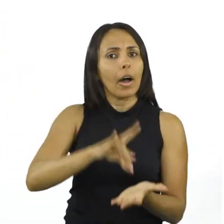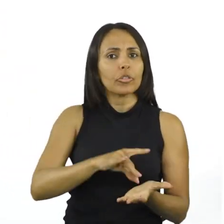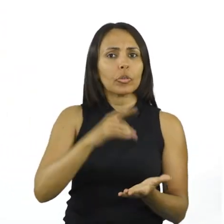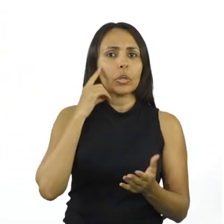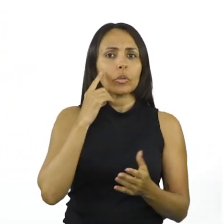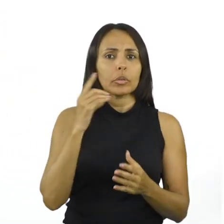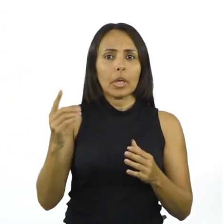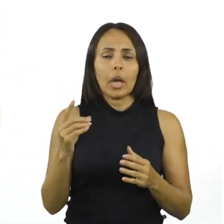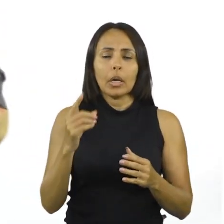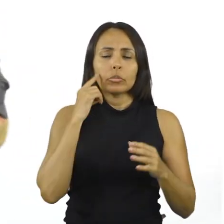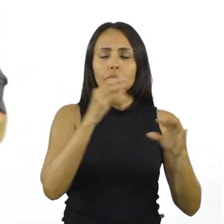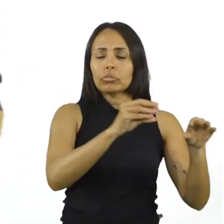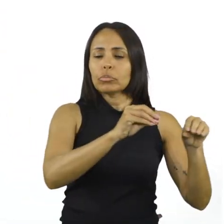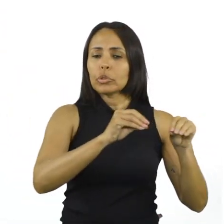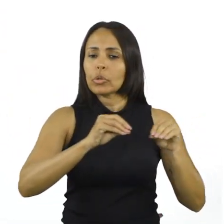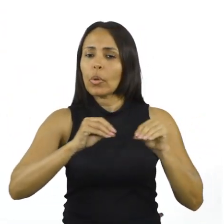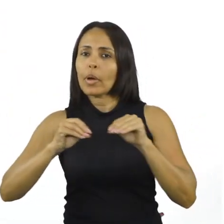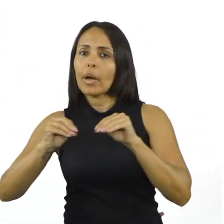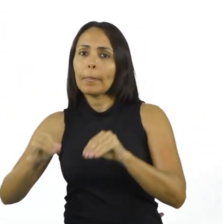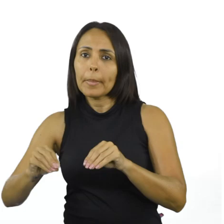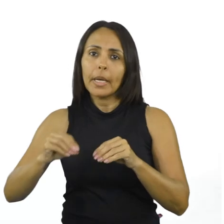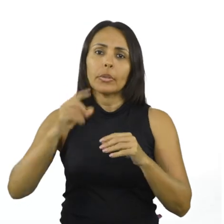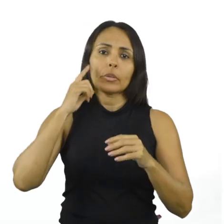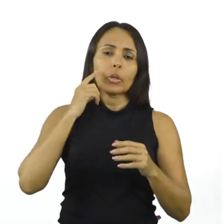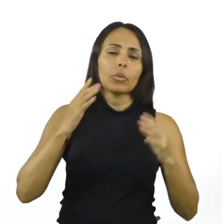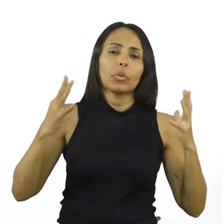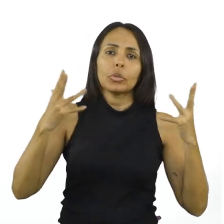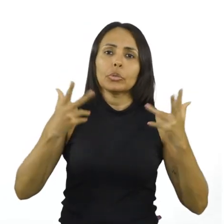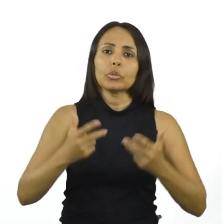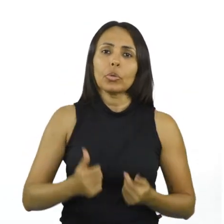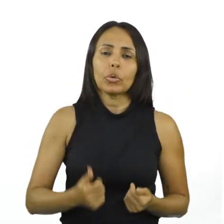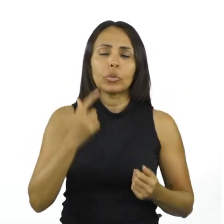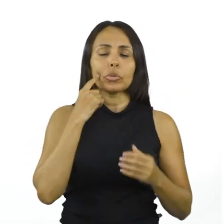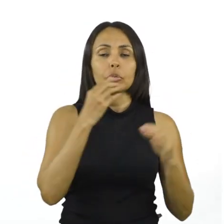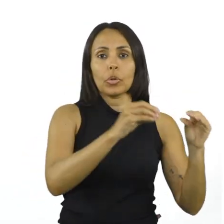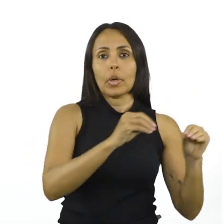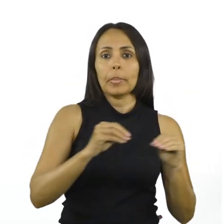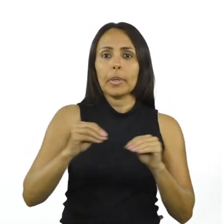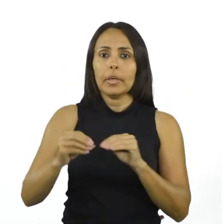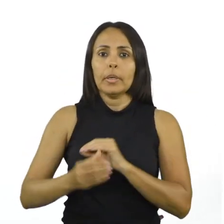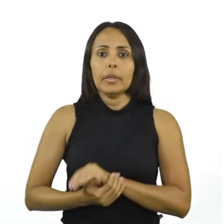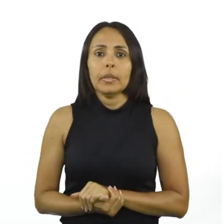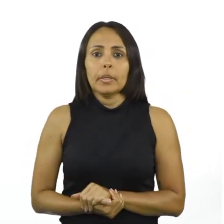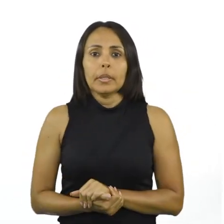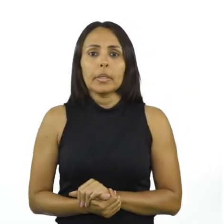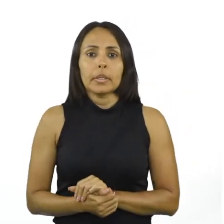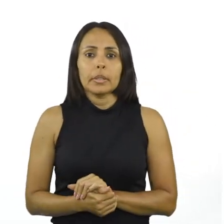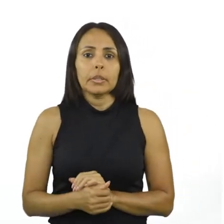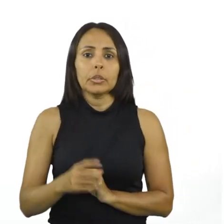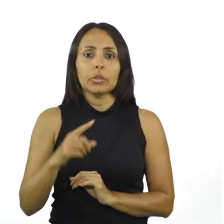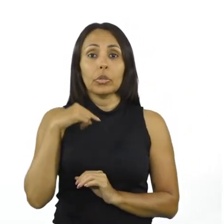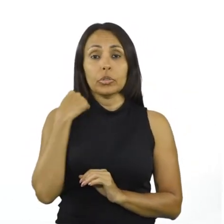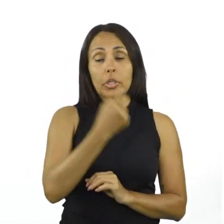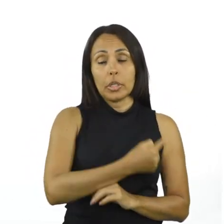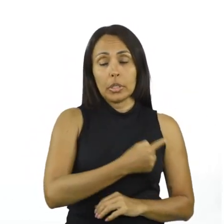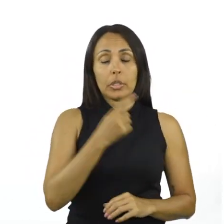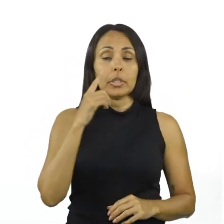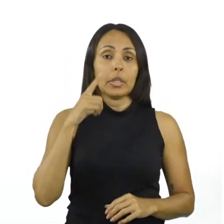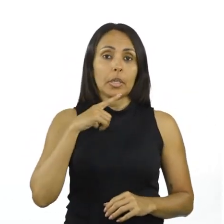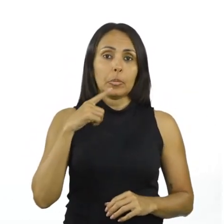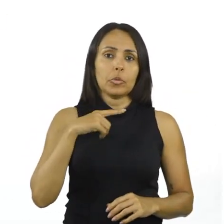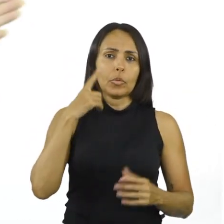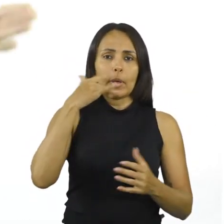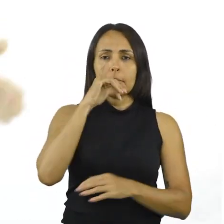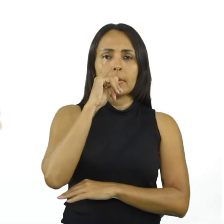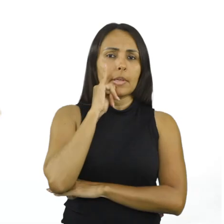um deslocamento, tá certo? E que essa força atua durante todo o deslocamento. Quando nós temos até agora, né, a